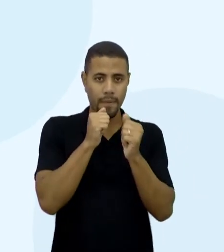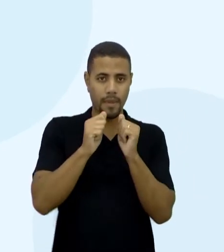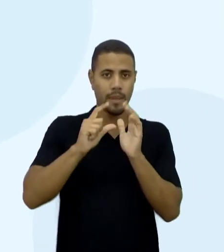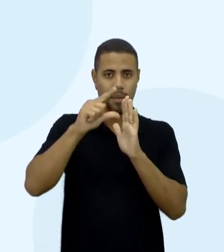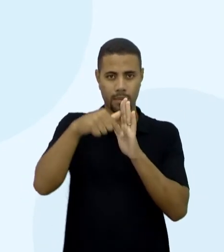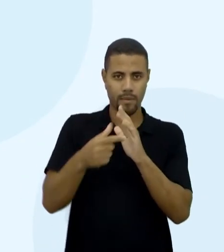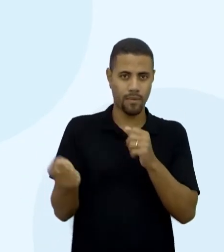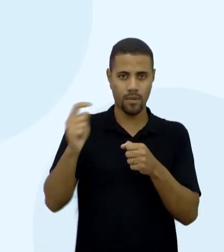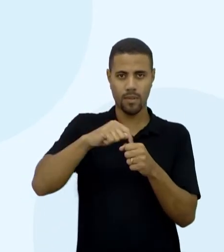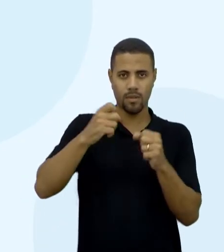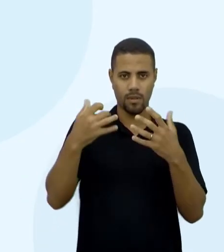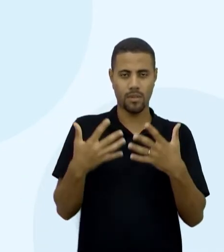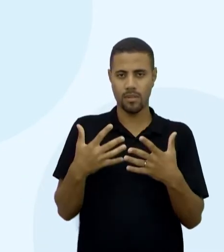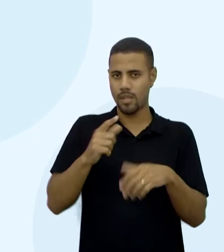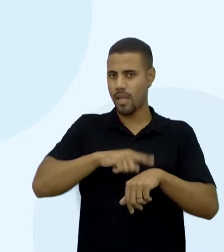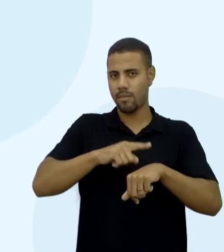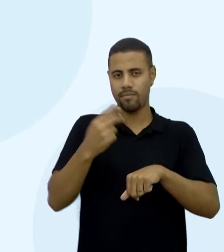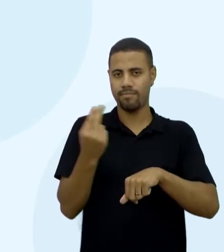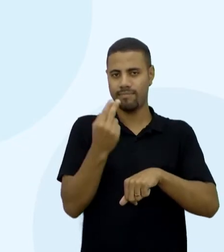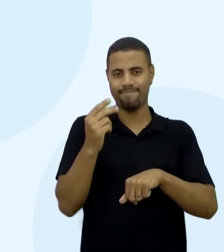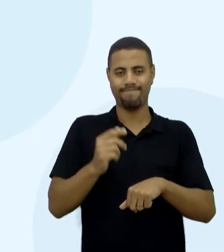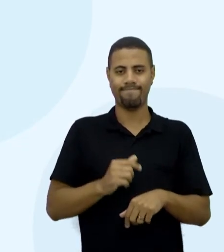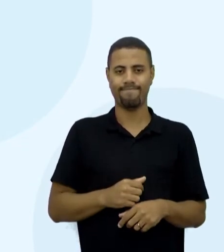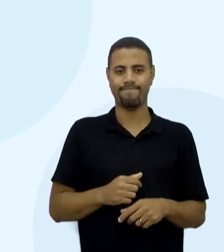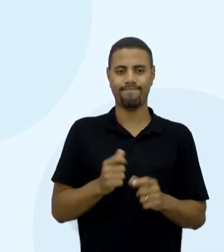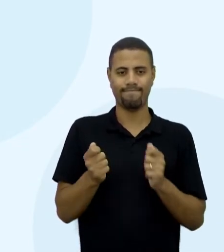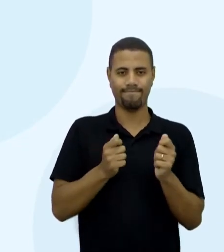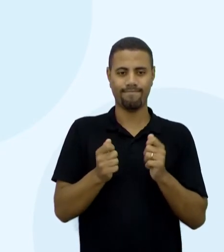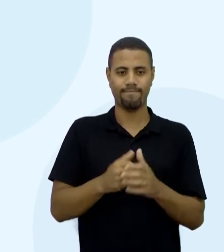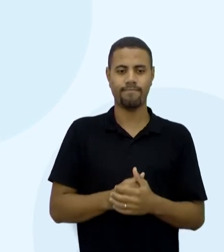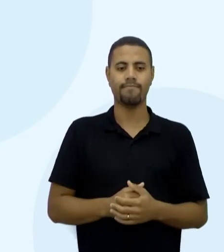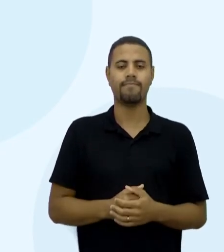a gente retoma, tá bom? Senão não dará tempo.